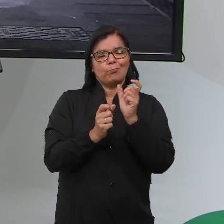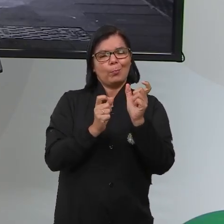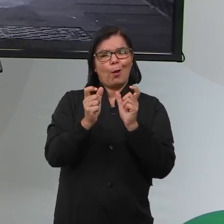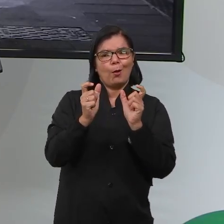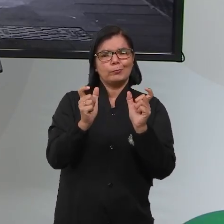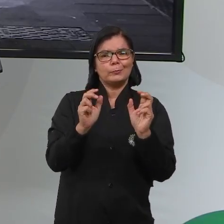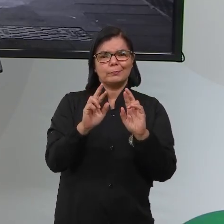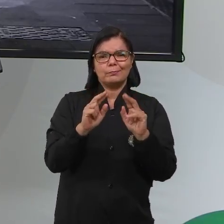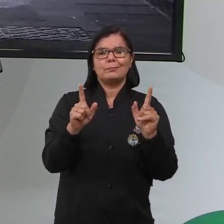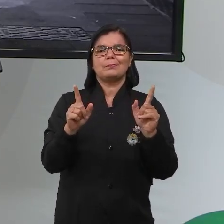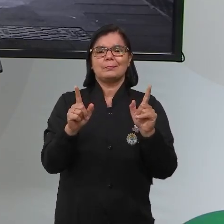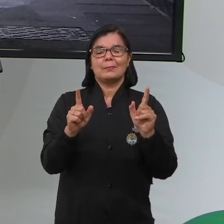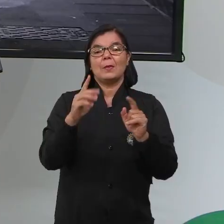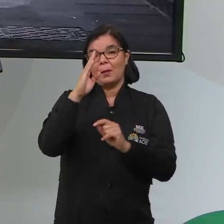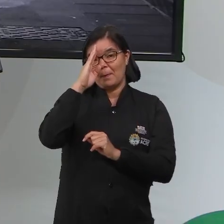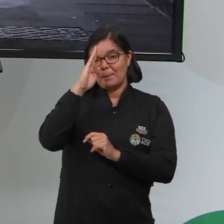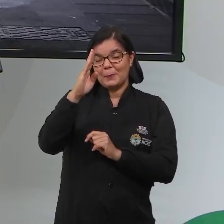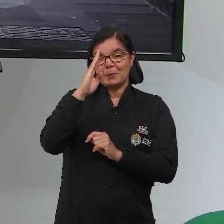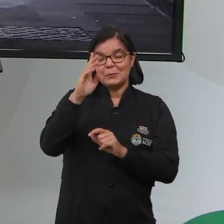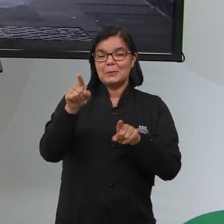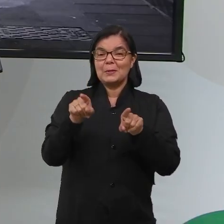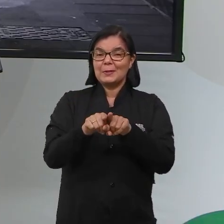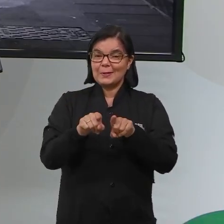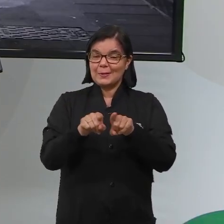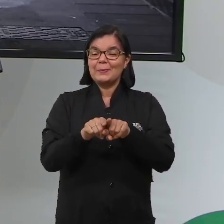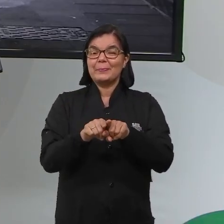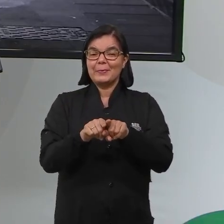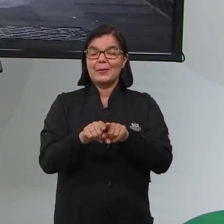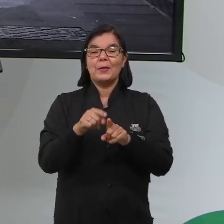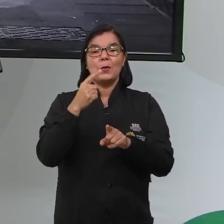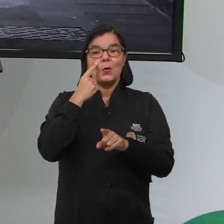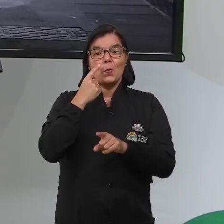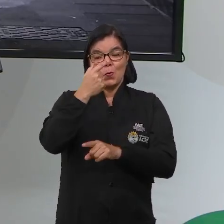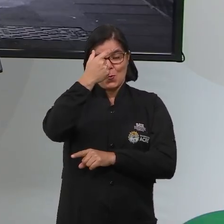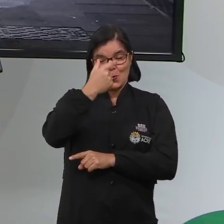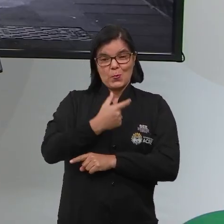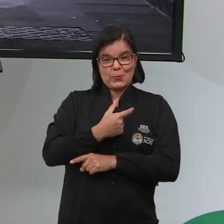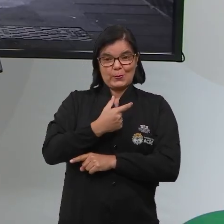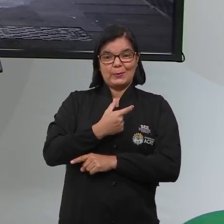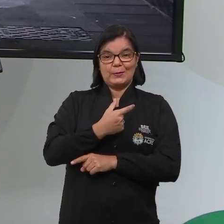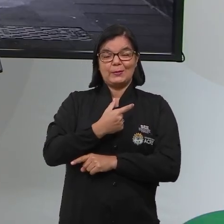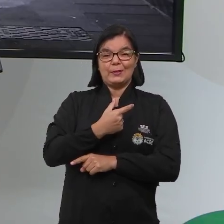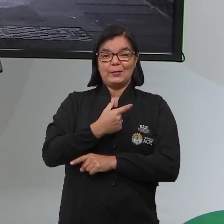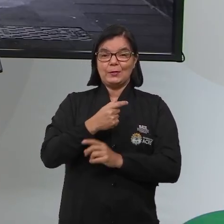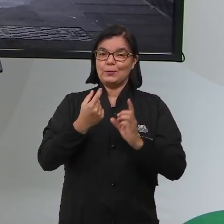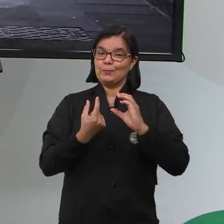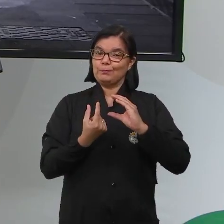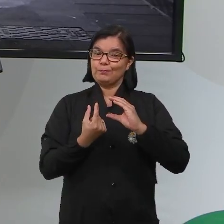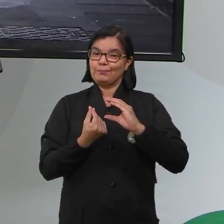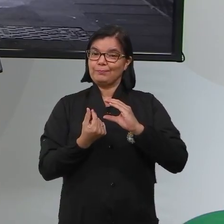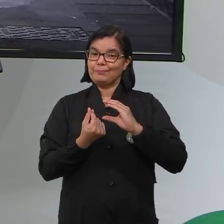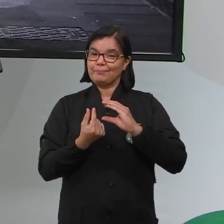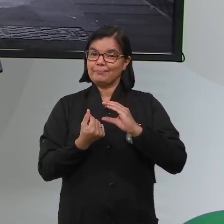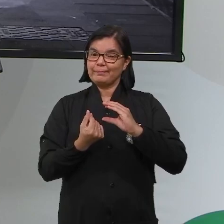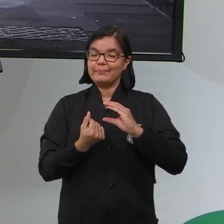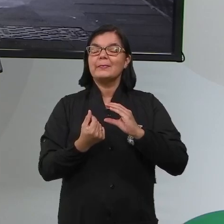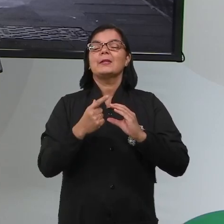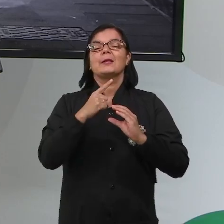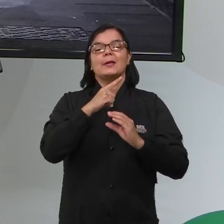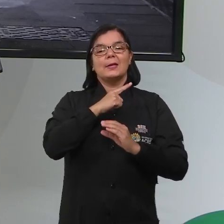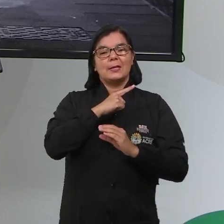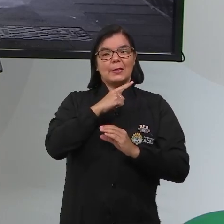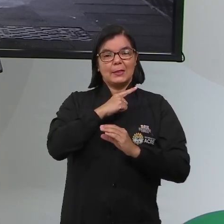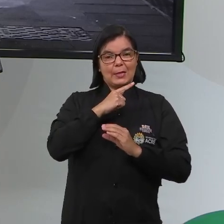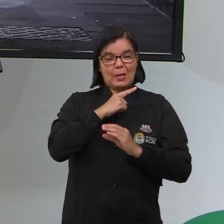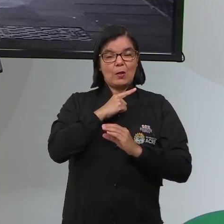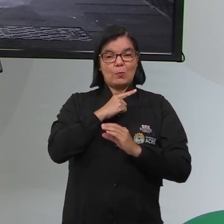contradições, principalmente quando nós observamos o nosso modo de produção capitalista, em que nós temos